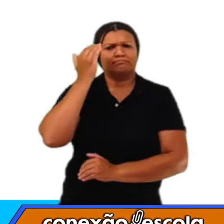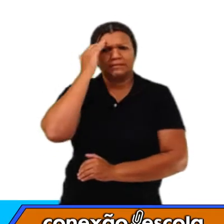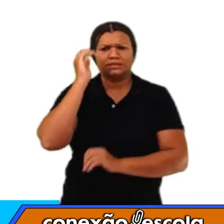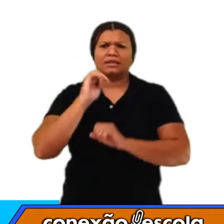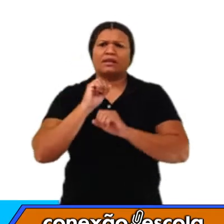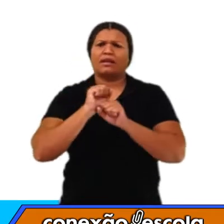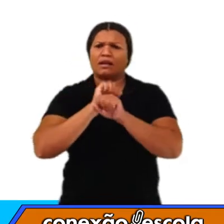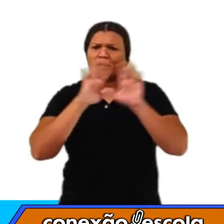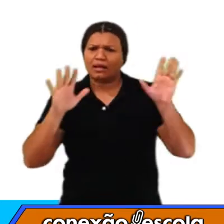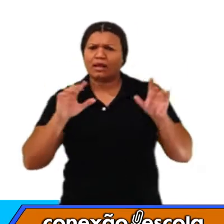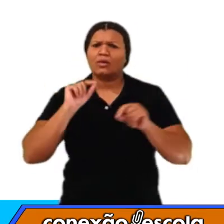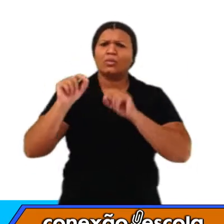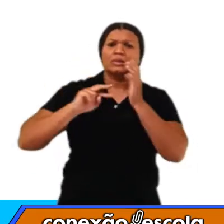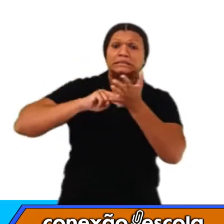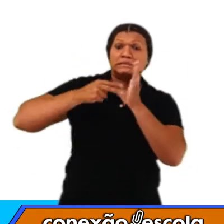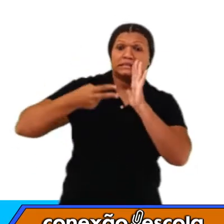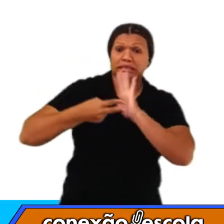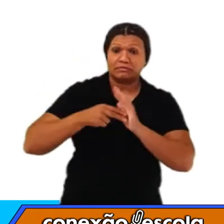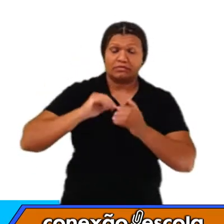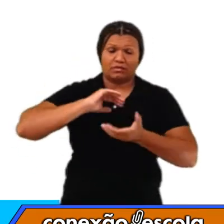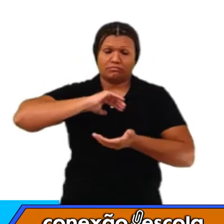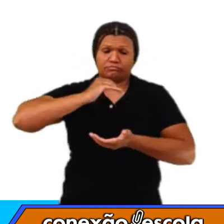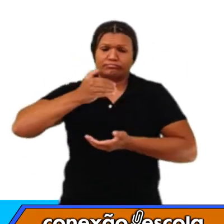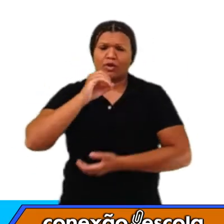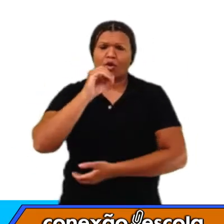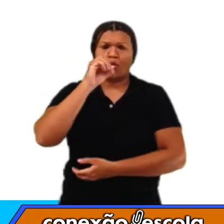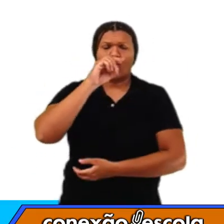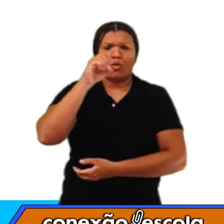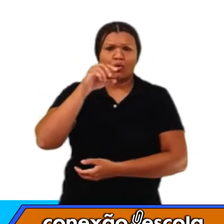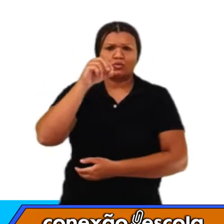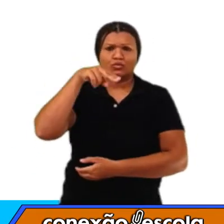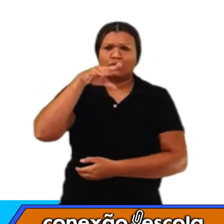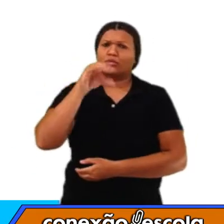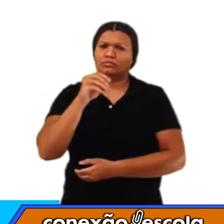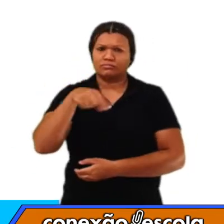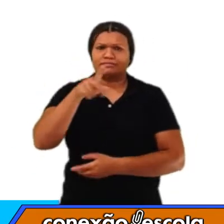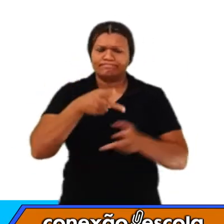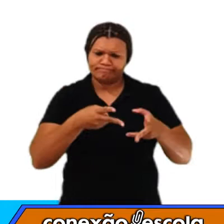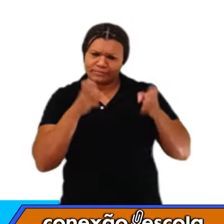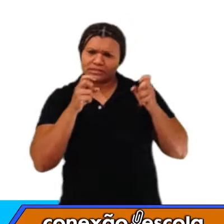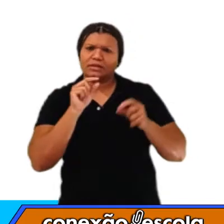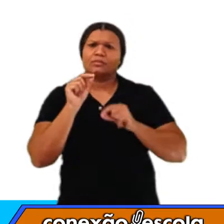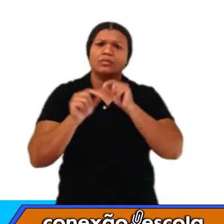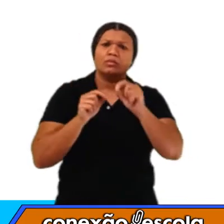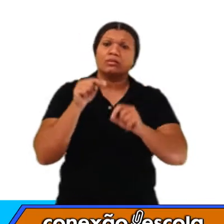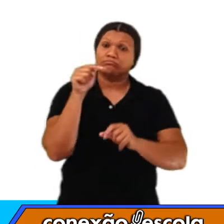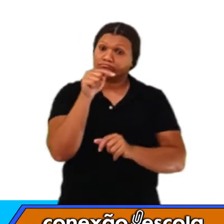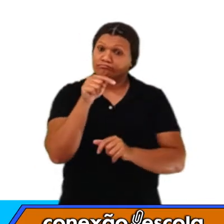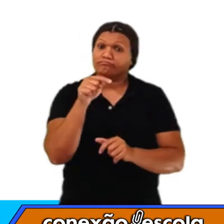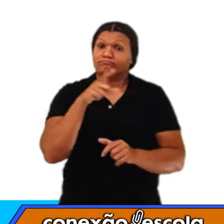de ozônio e vocês vão perceber por esse conceito que essa camada de ozônio se